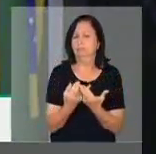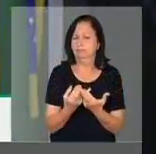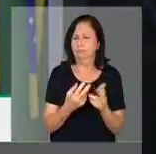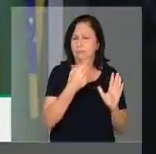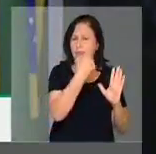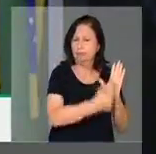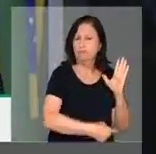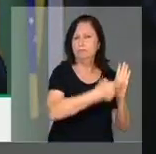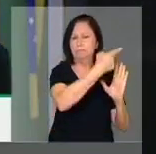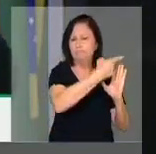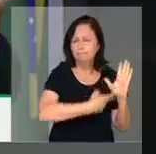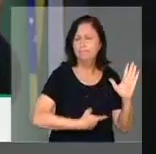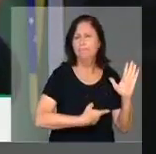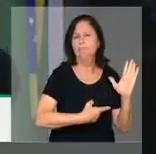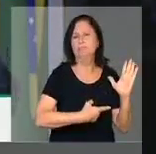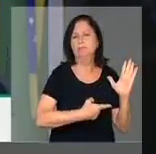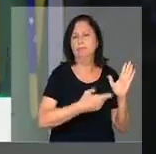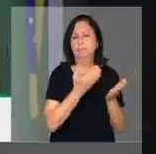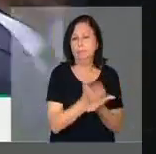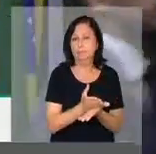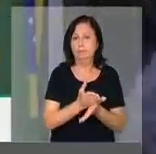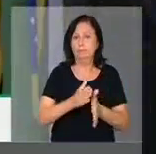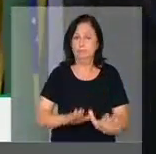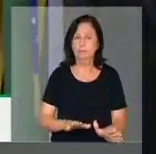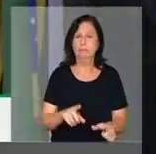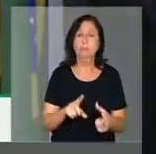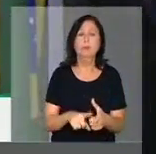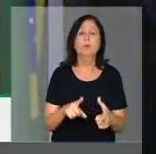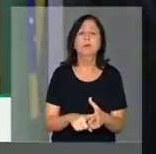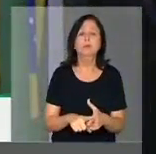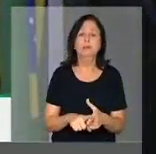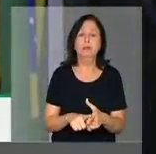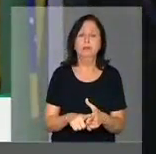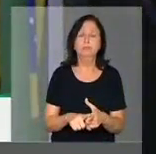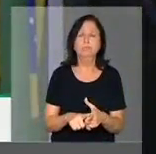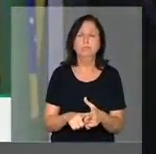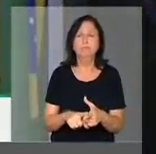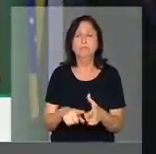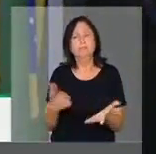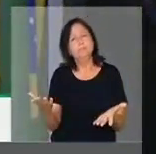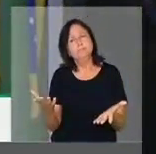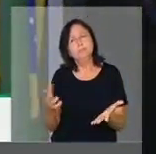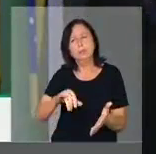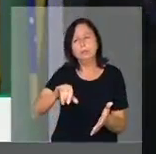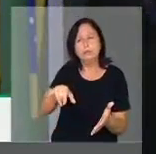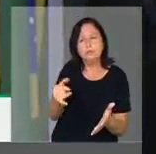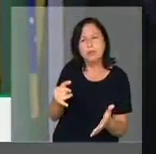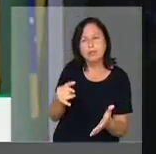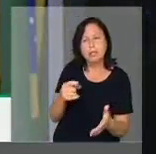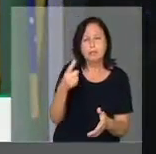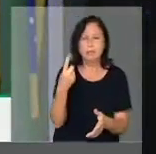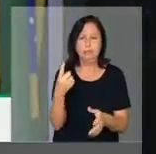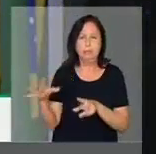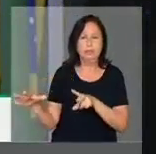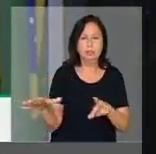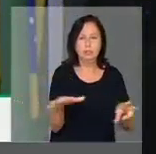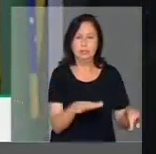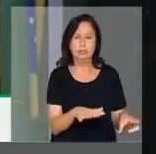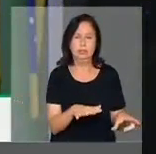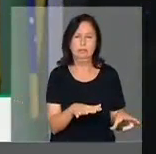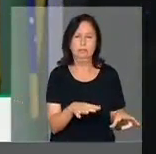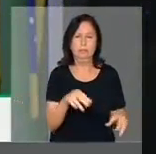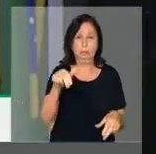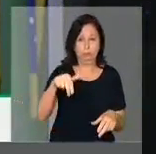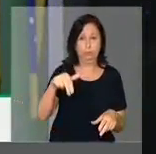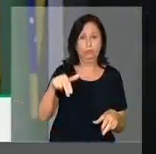horas. Por que não gastar um dia na primeira semana de novembro e votar a reforma tributária no primeiro